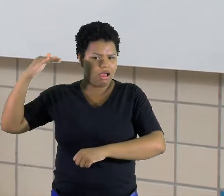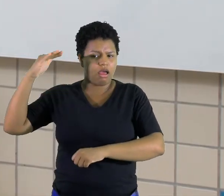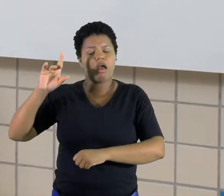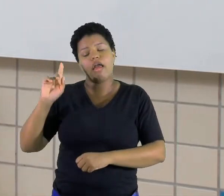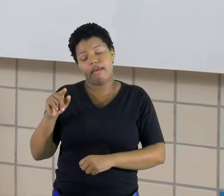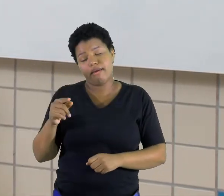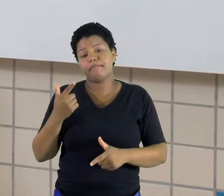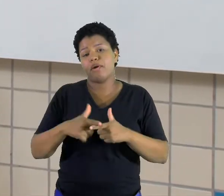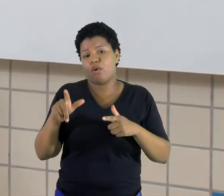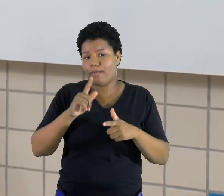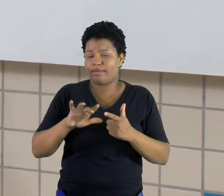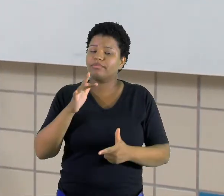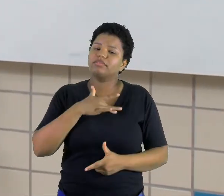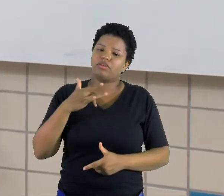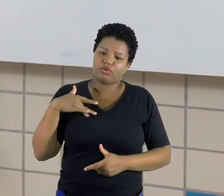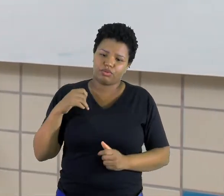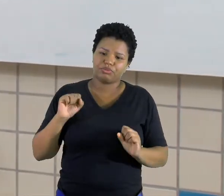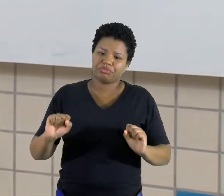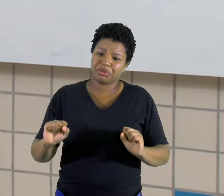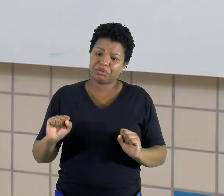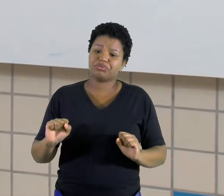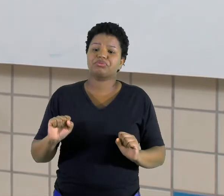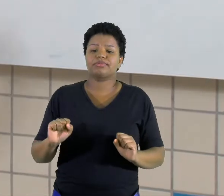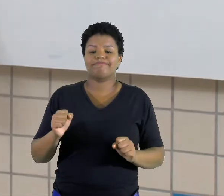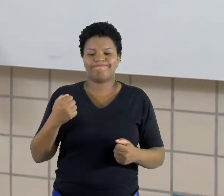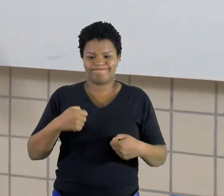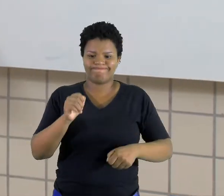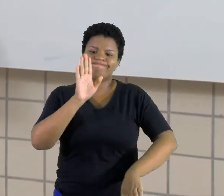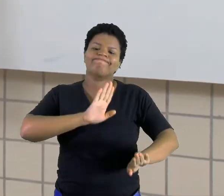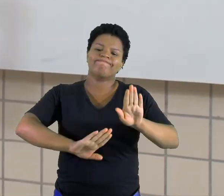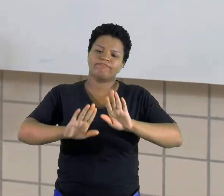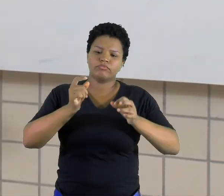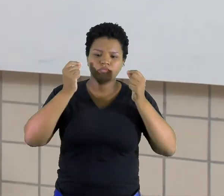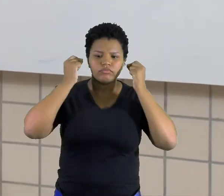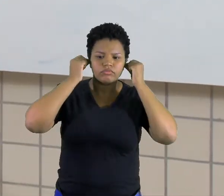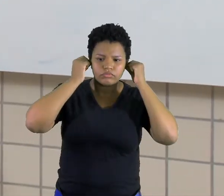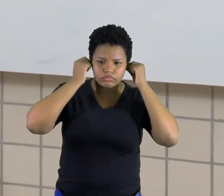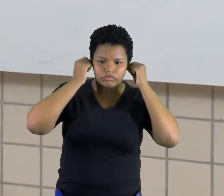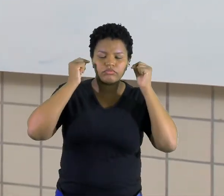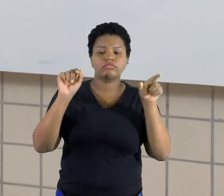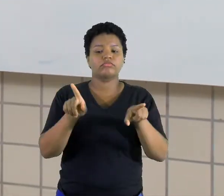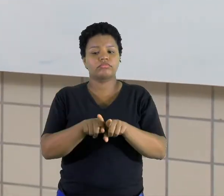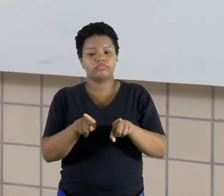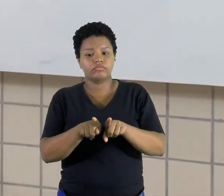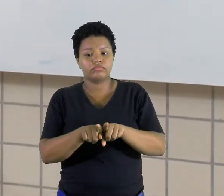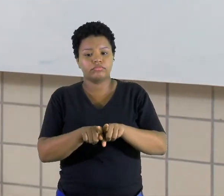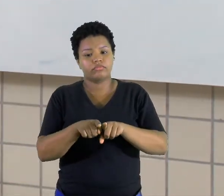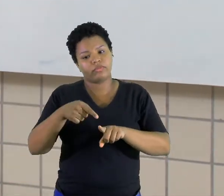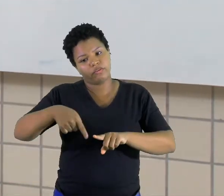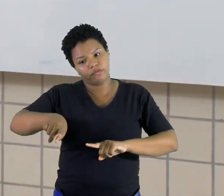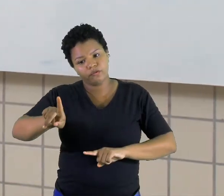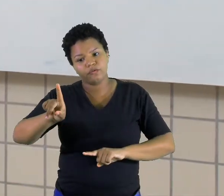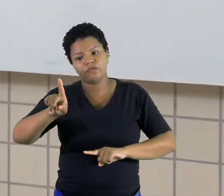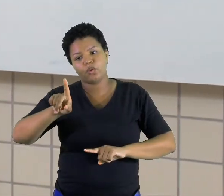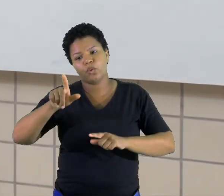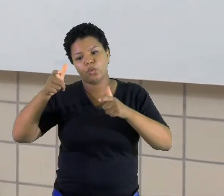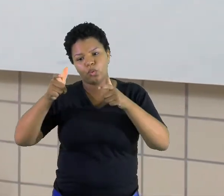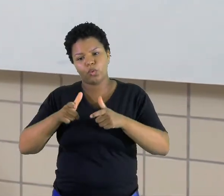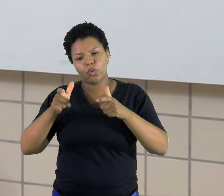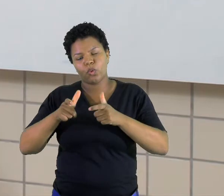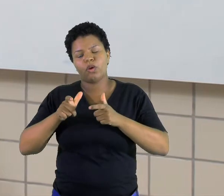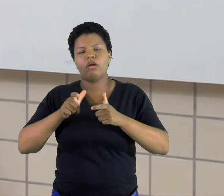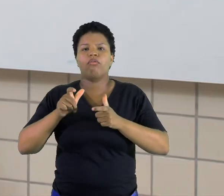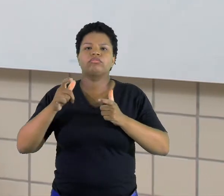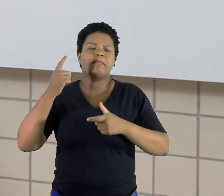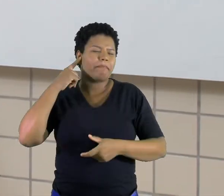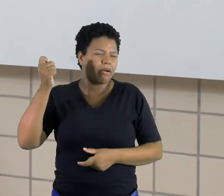galera? Então, vocês têm que ter bastante cuidado quando colocar o fone, quando vocês forem em algum lugar que tiver muito